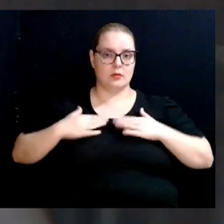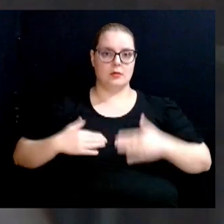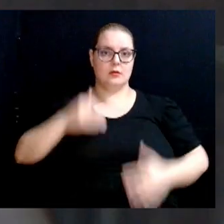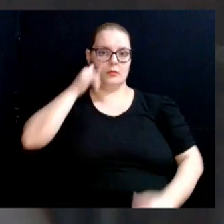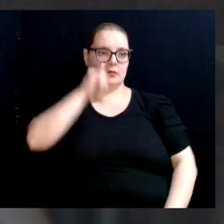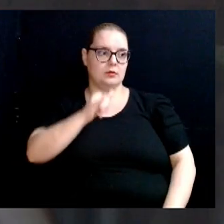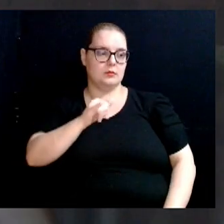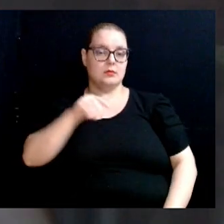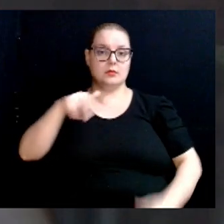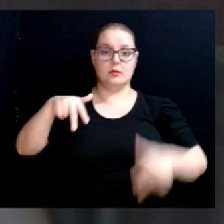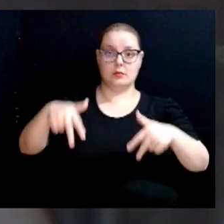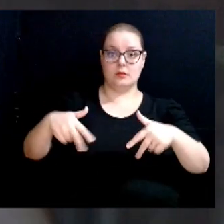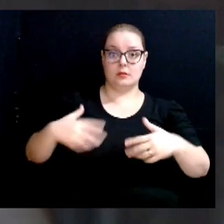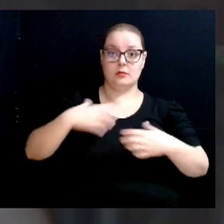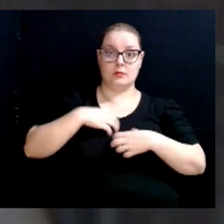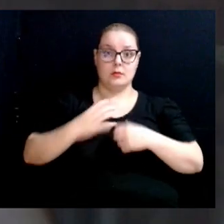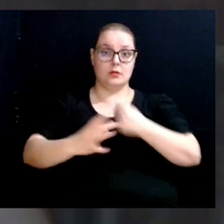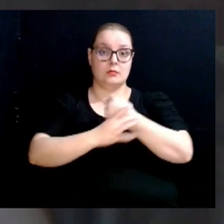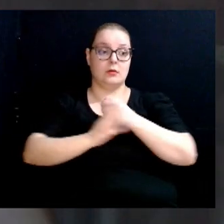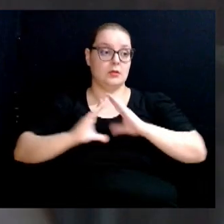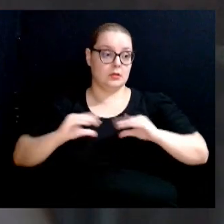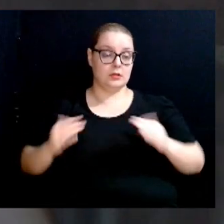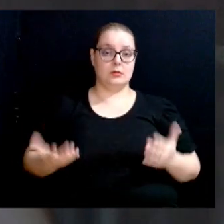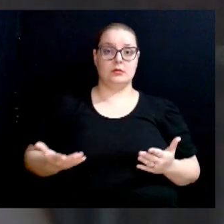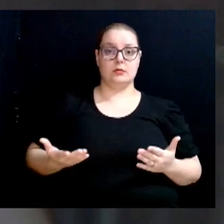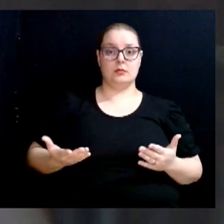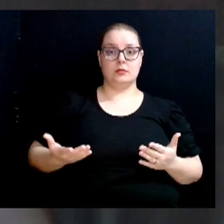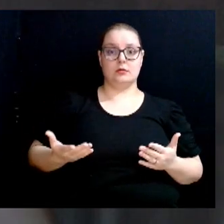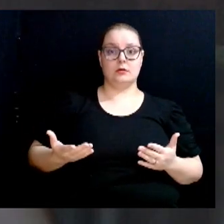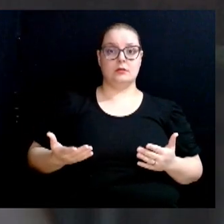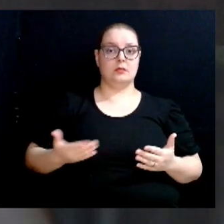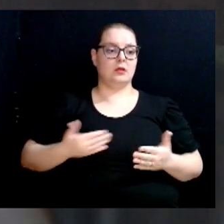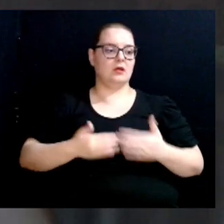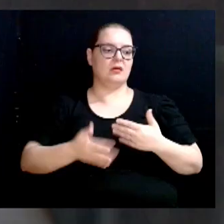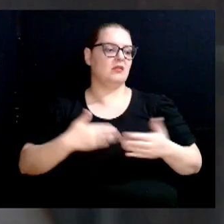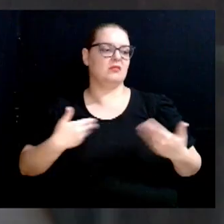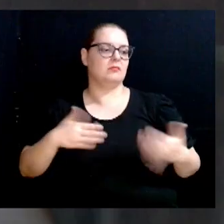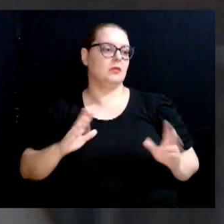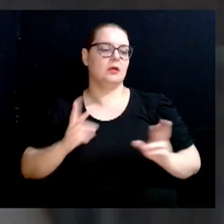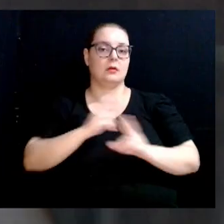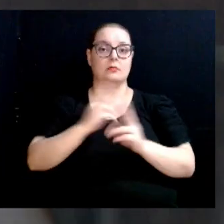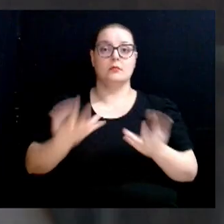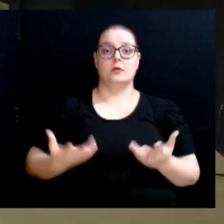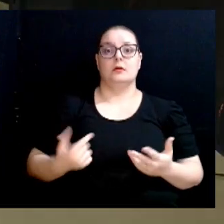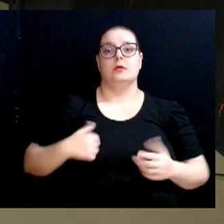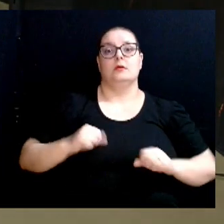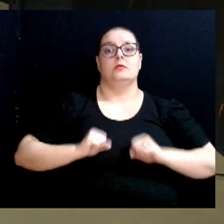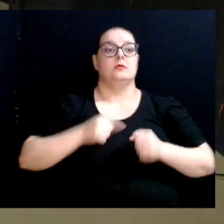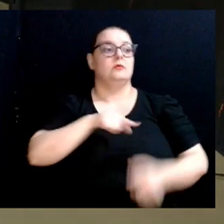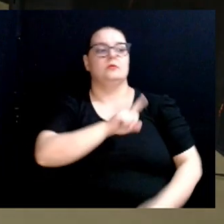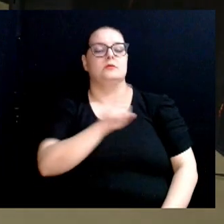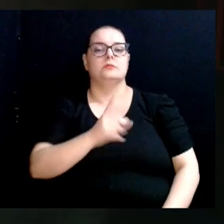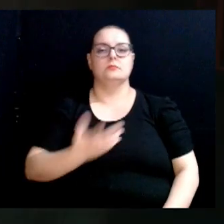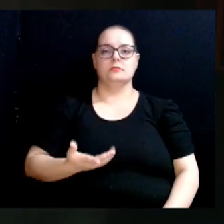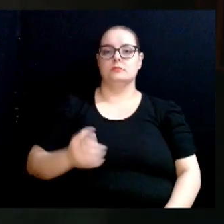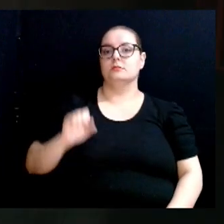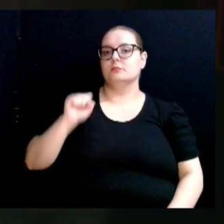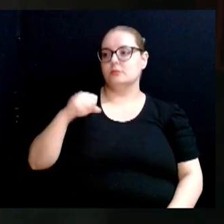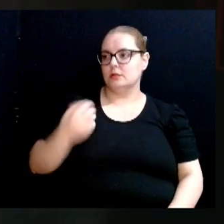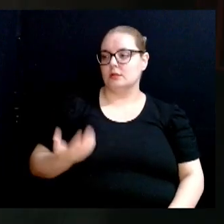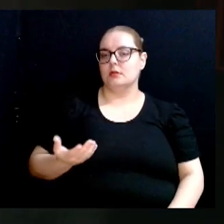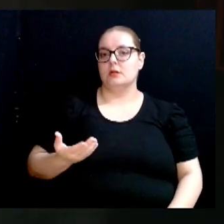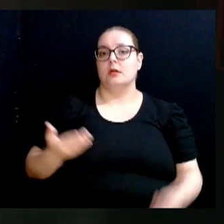sentir mais segura e confortável. Então você não está nem aí pela relação. Eu estou me esforçando e você não. Sim. Agora vamos a